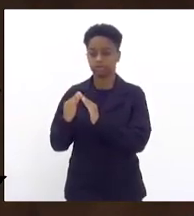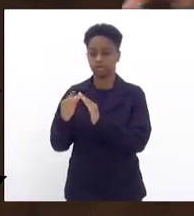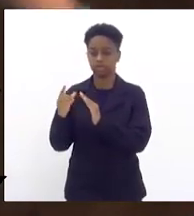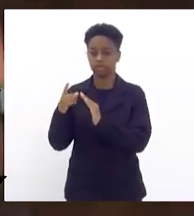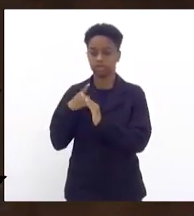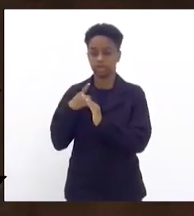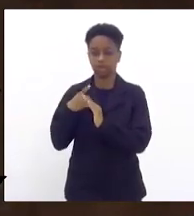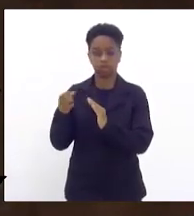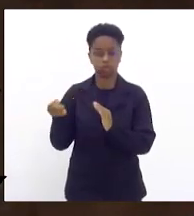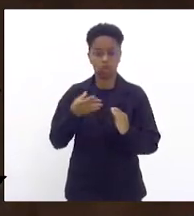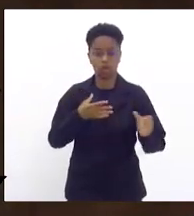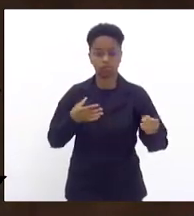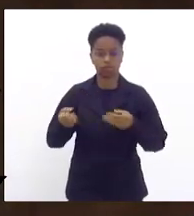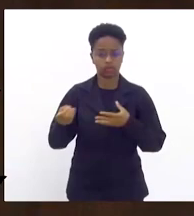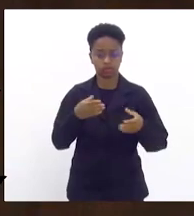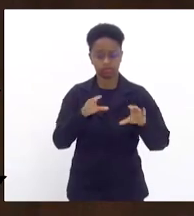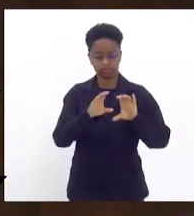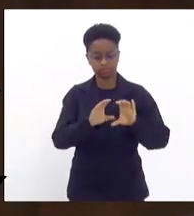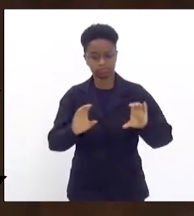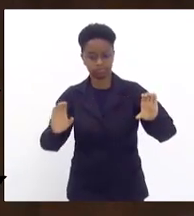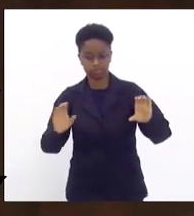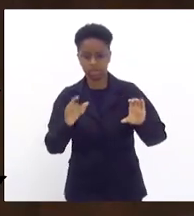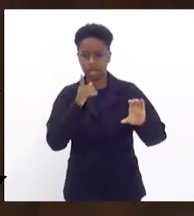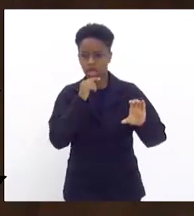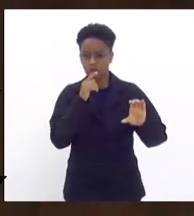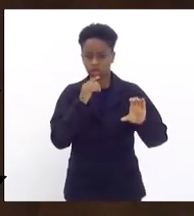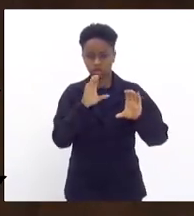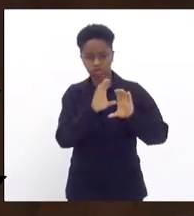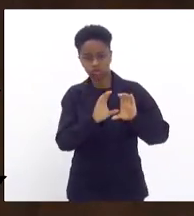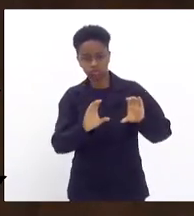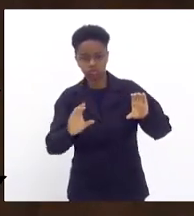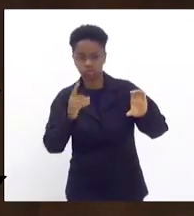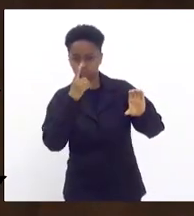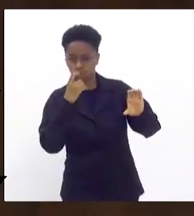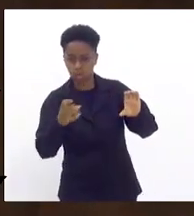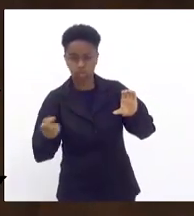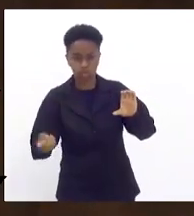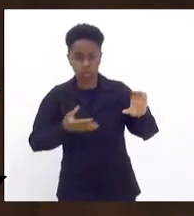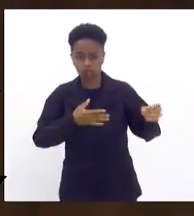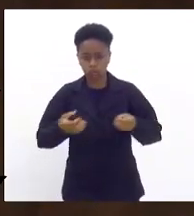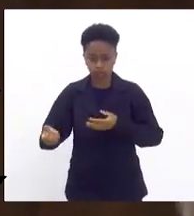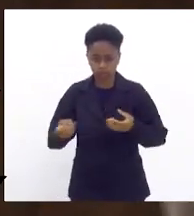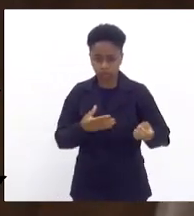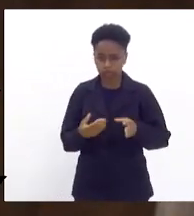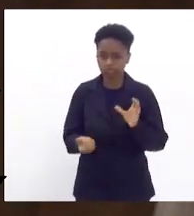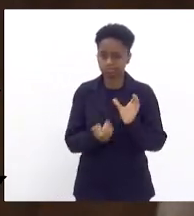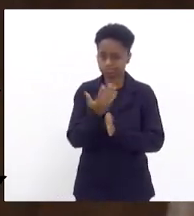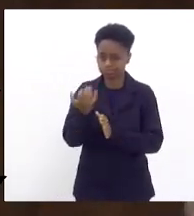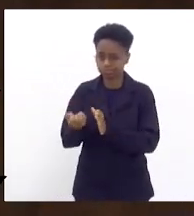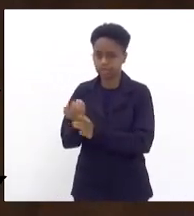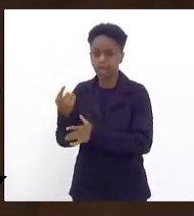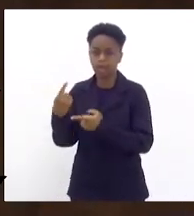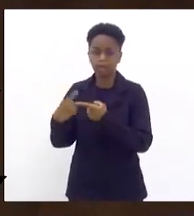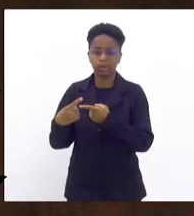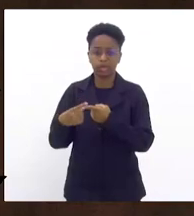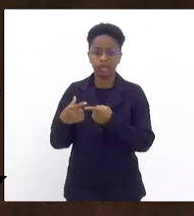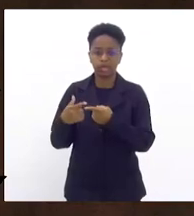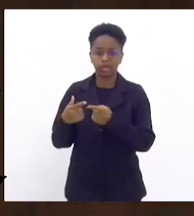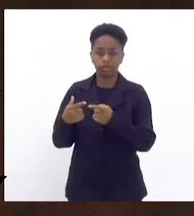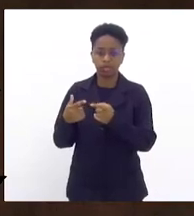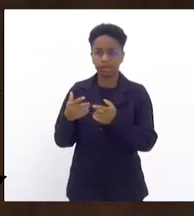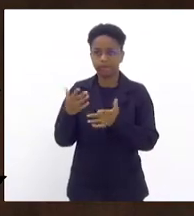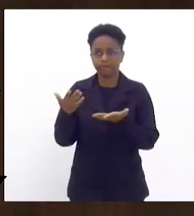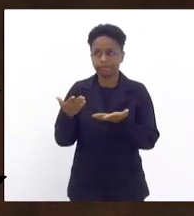instalações novas, esgoto novo, implantação de esgotos, né, novos que não tem passagem, não tem